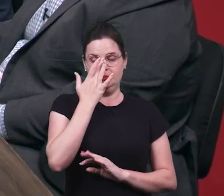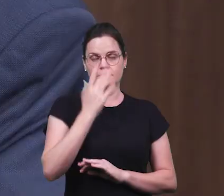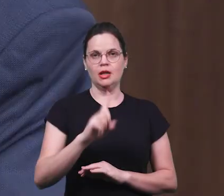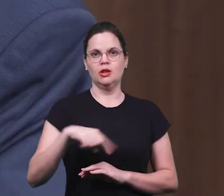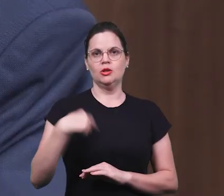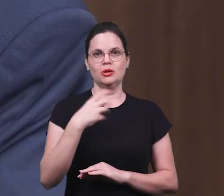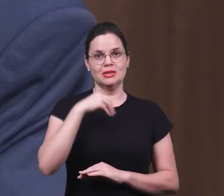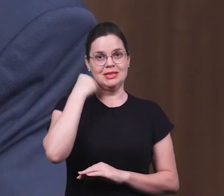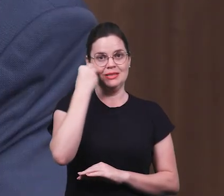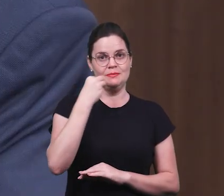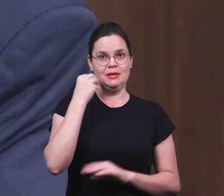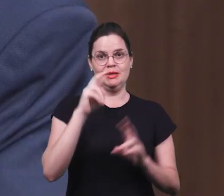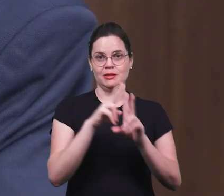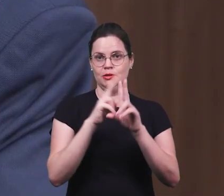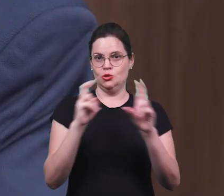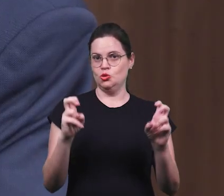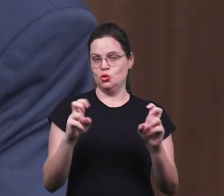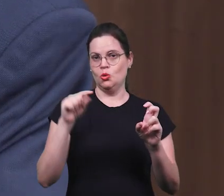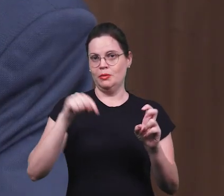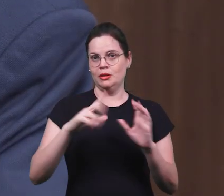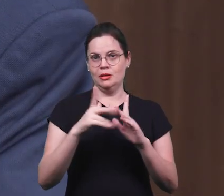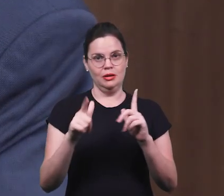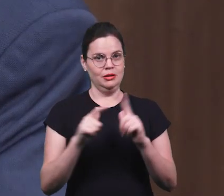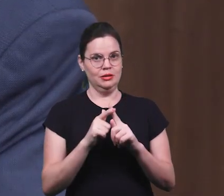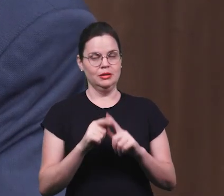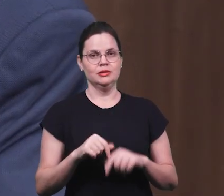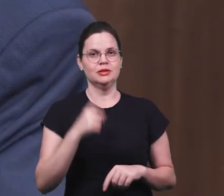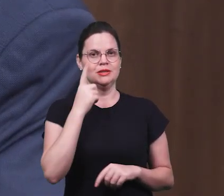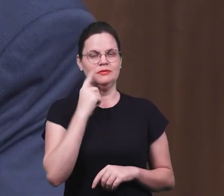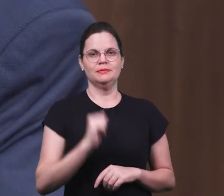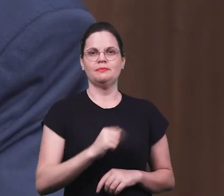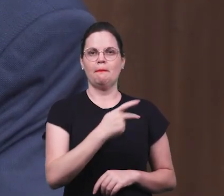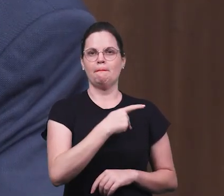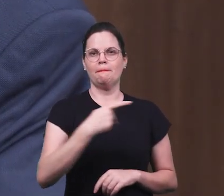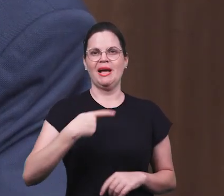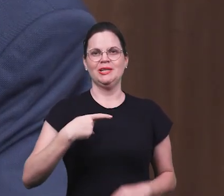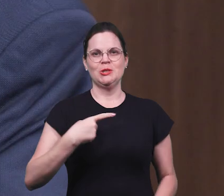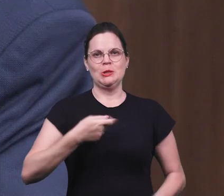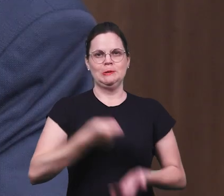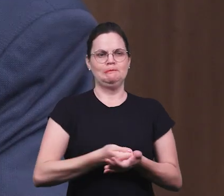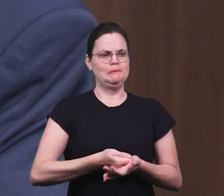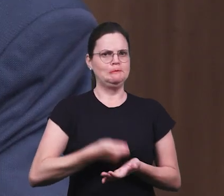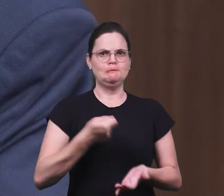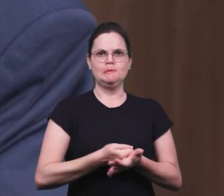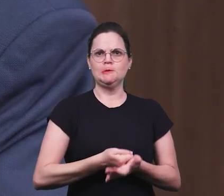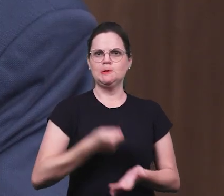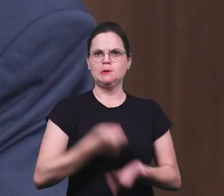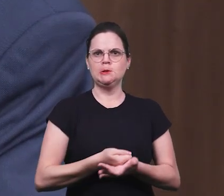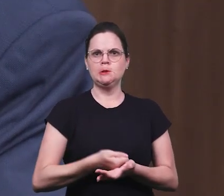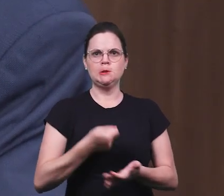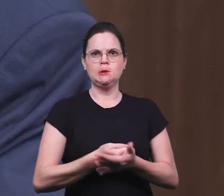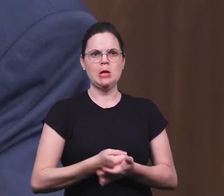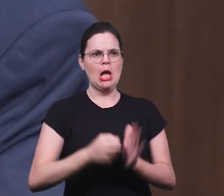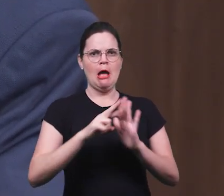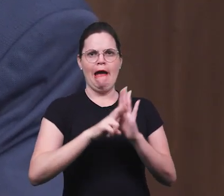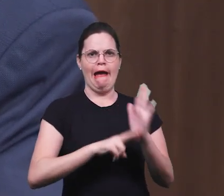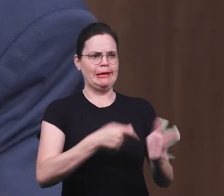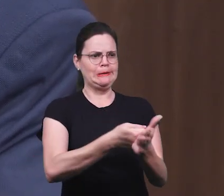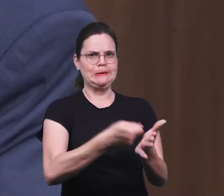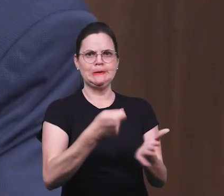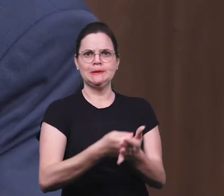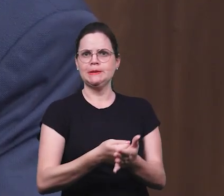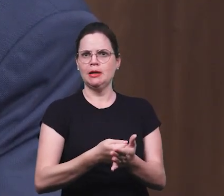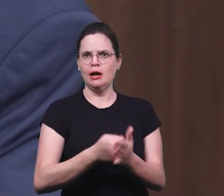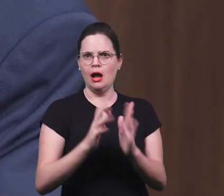obra é o seguinte, aquele pastor que é rigoroso demais, a igreja não cresce não, certo? Quer botar um monte de regra e rigor. Pode ver,